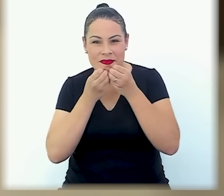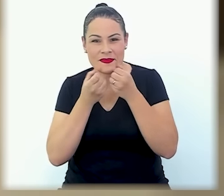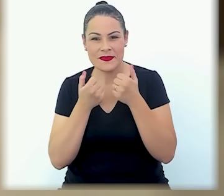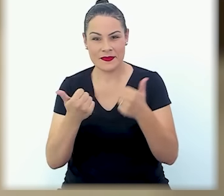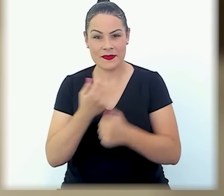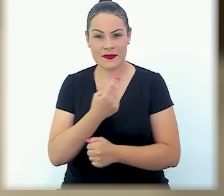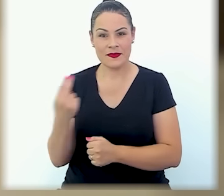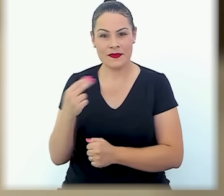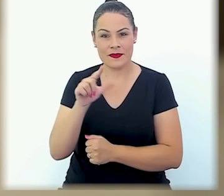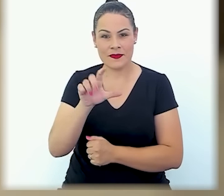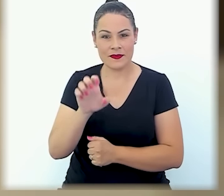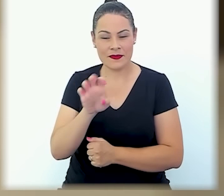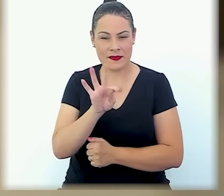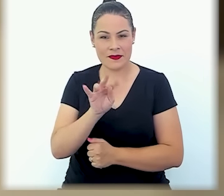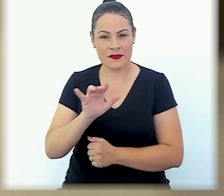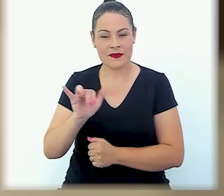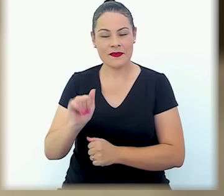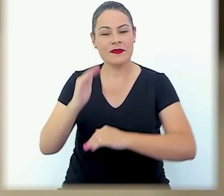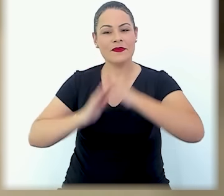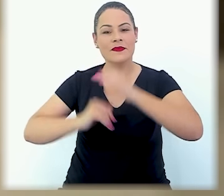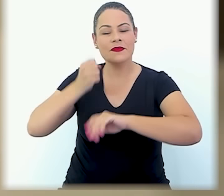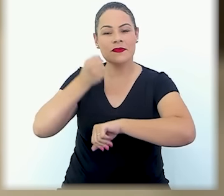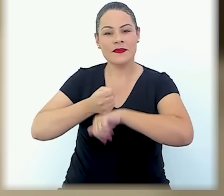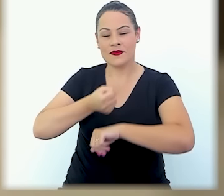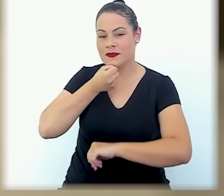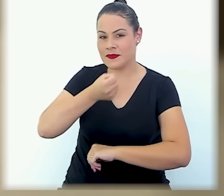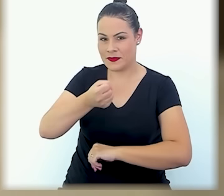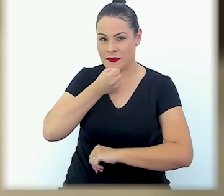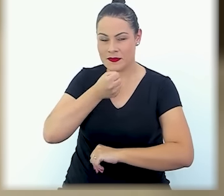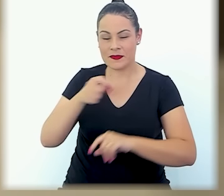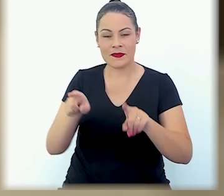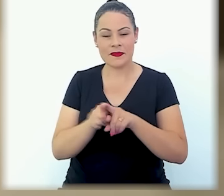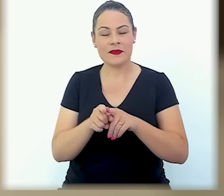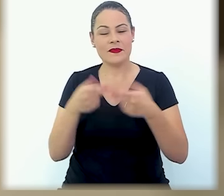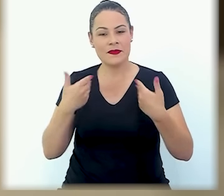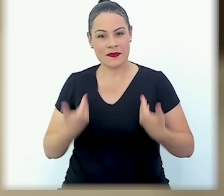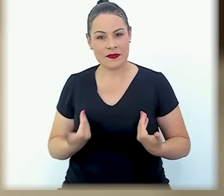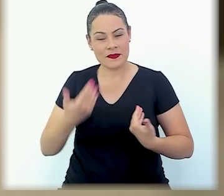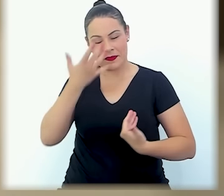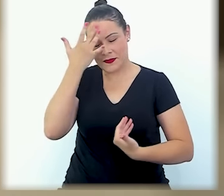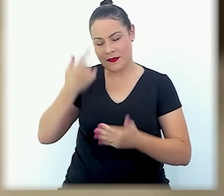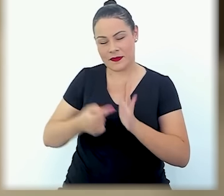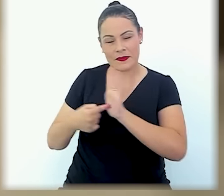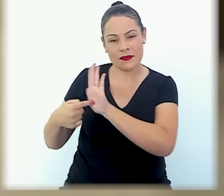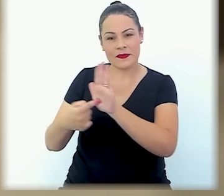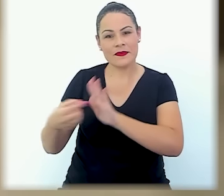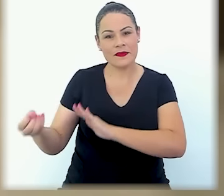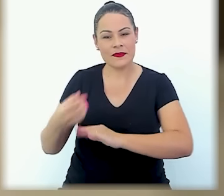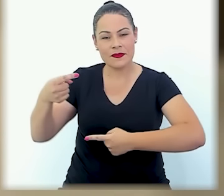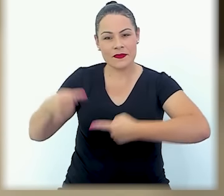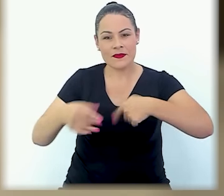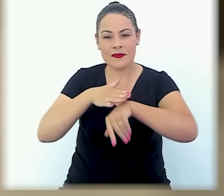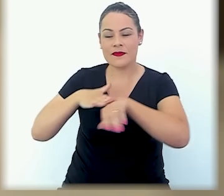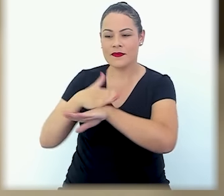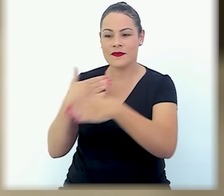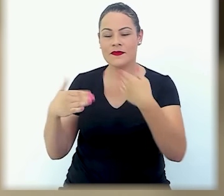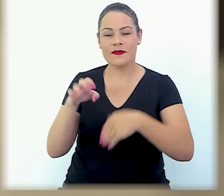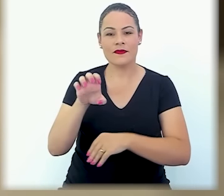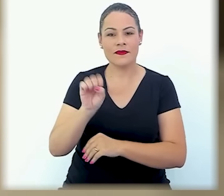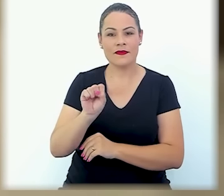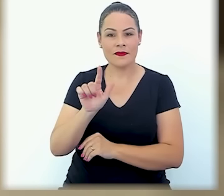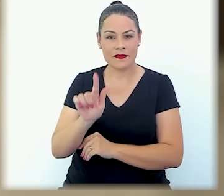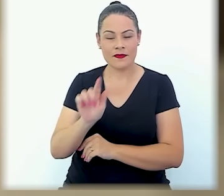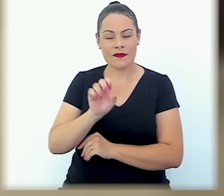Olá, tudo bem? Eu sou a Letícia Osório, repórter de SG na Exame, e hoje estou aqui para apresentar mais um painel do Exame